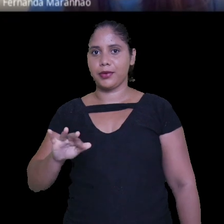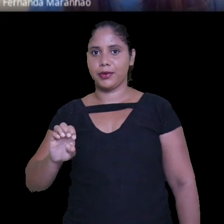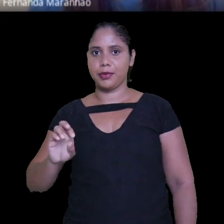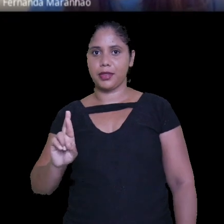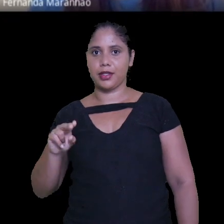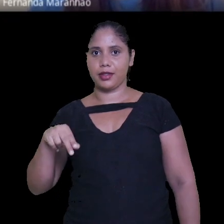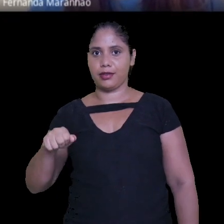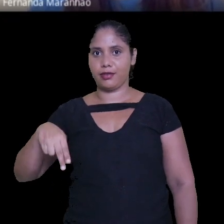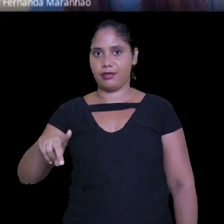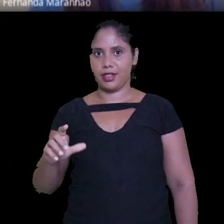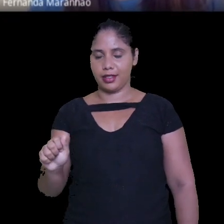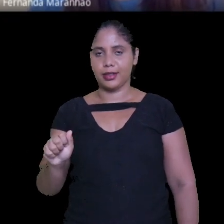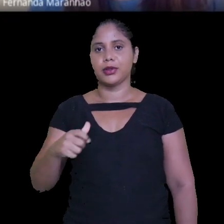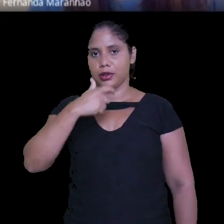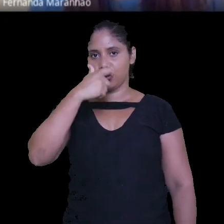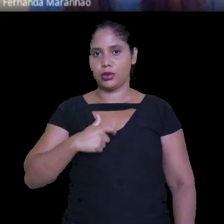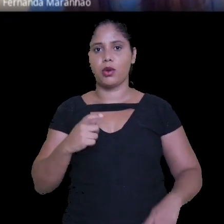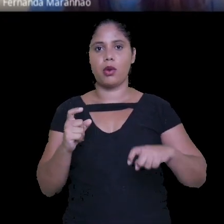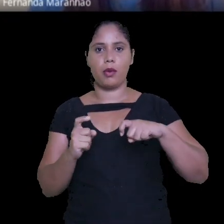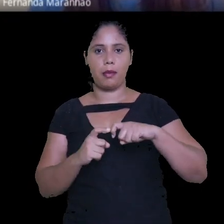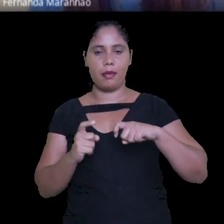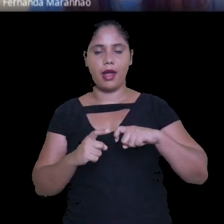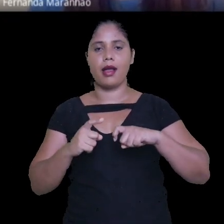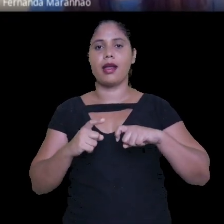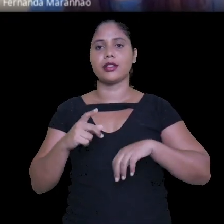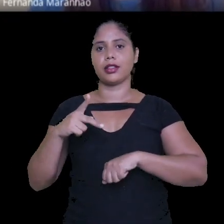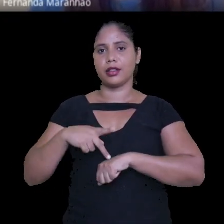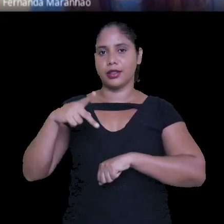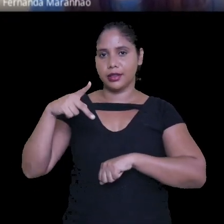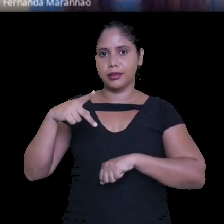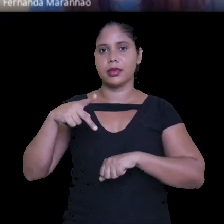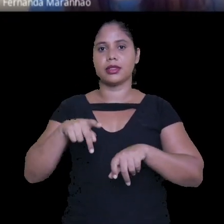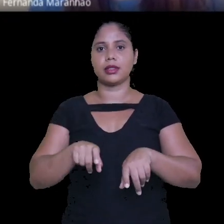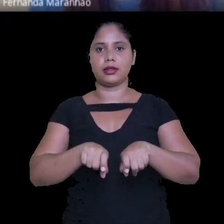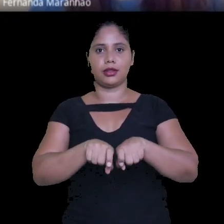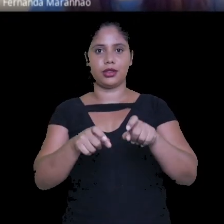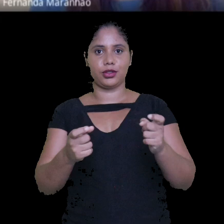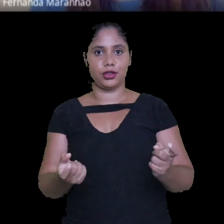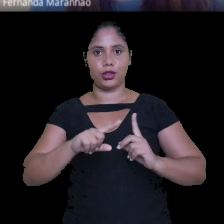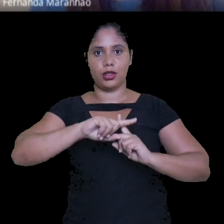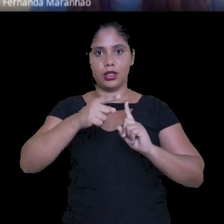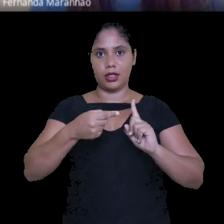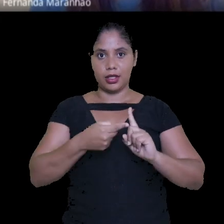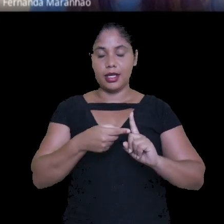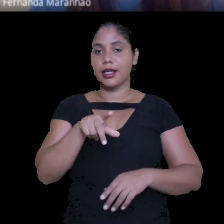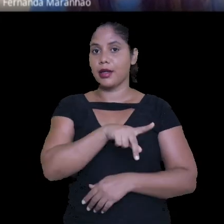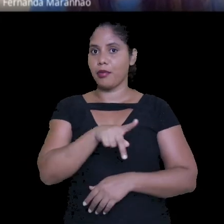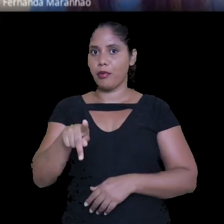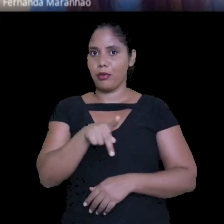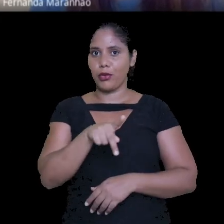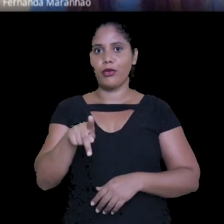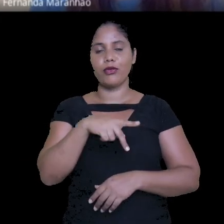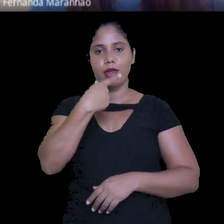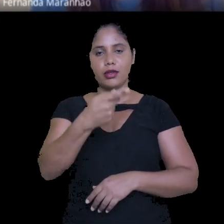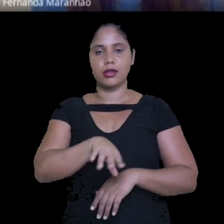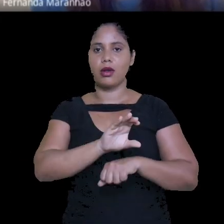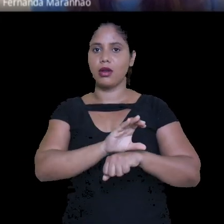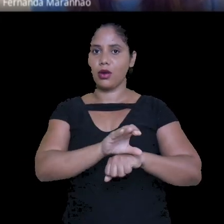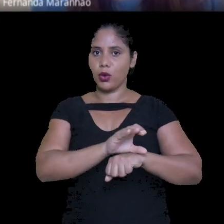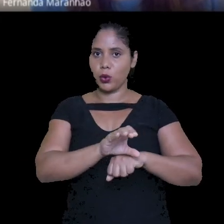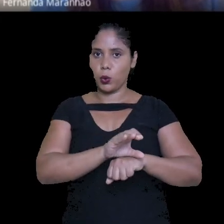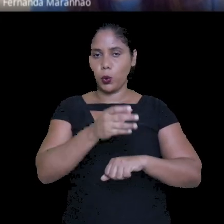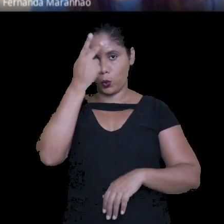Olá, eu sou Fernanda Maranhão, médica, especialista em ginecologia e obstetrícia e conteudista no